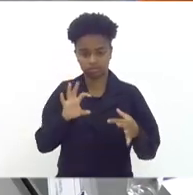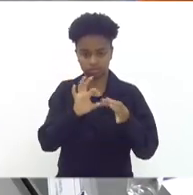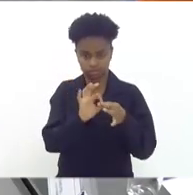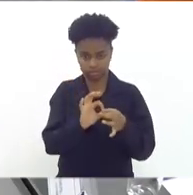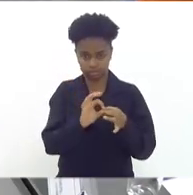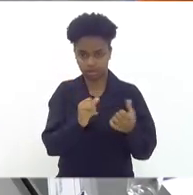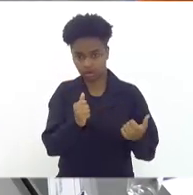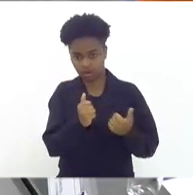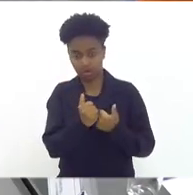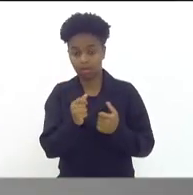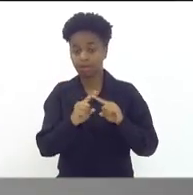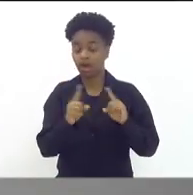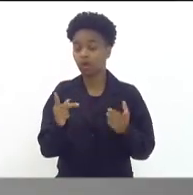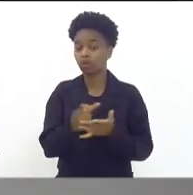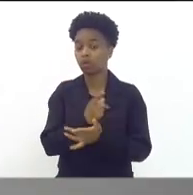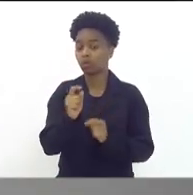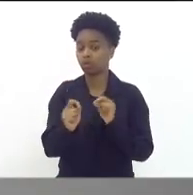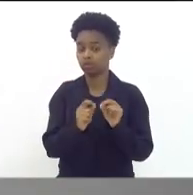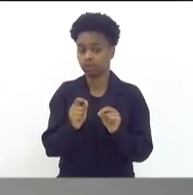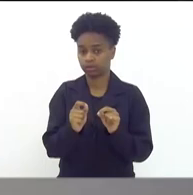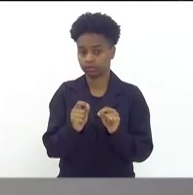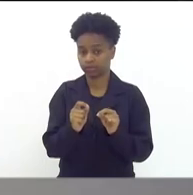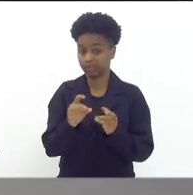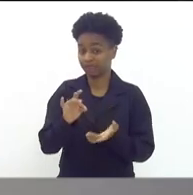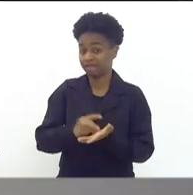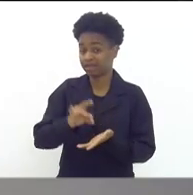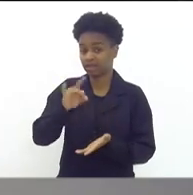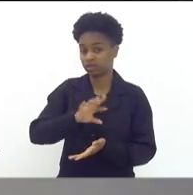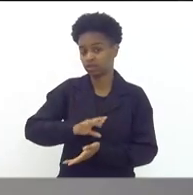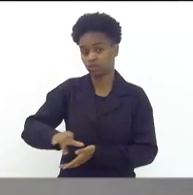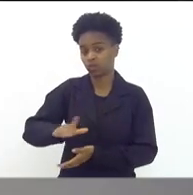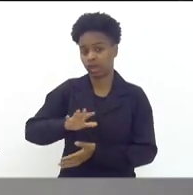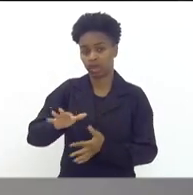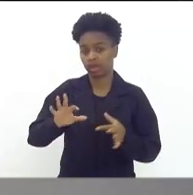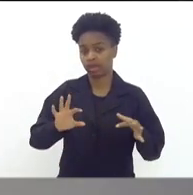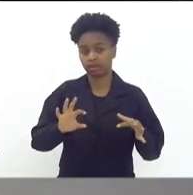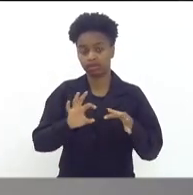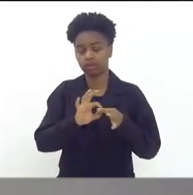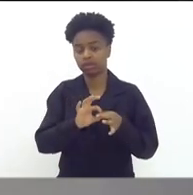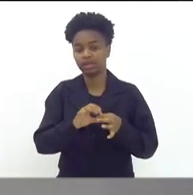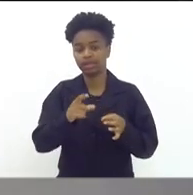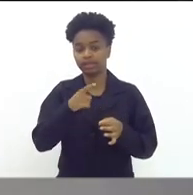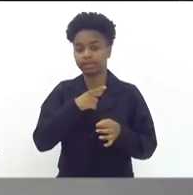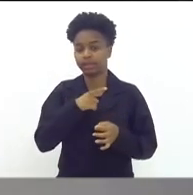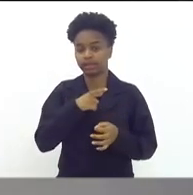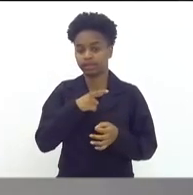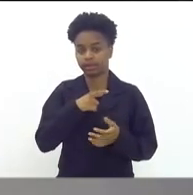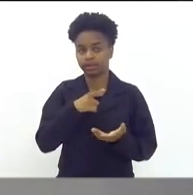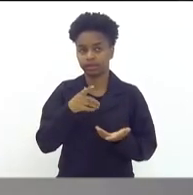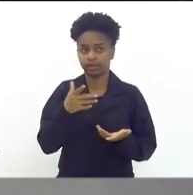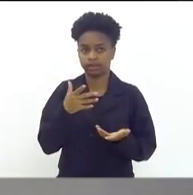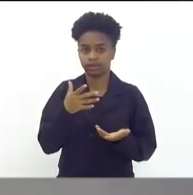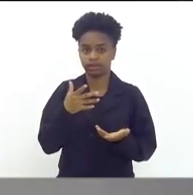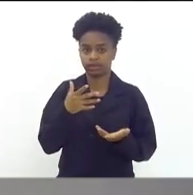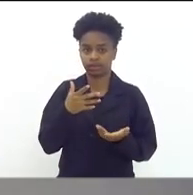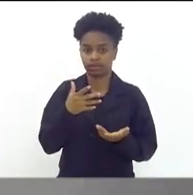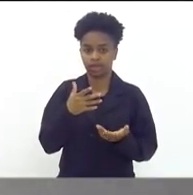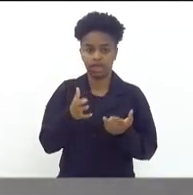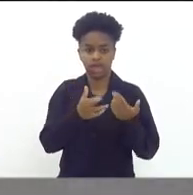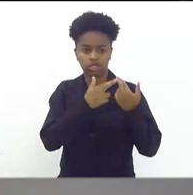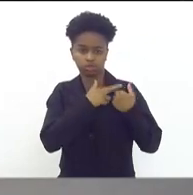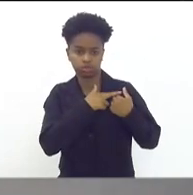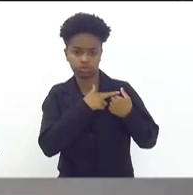que acaba acontecendo é o seguinte na verdade não é um convênio onde você tem uma delegação de competência